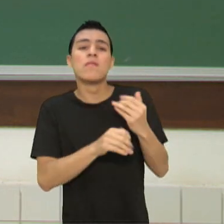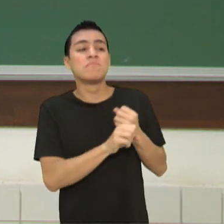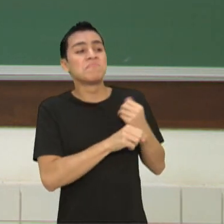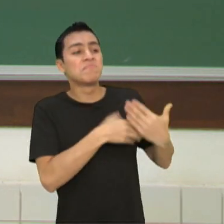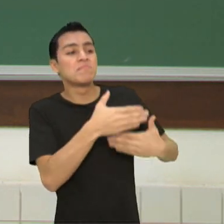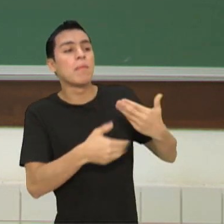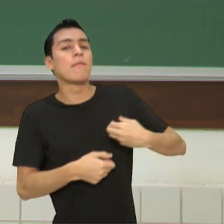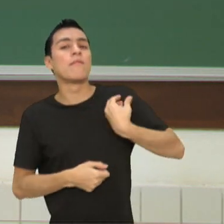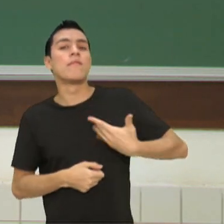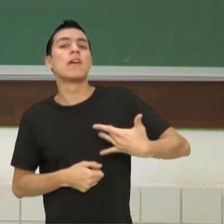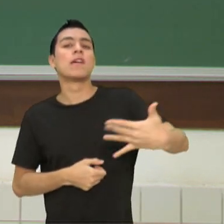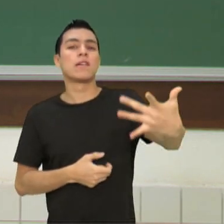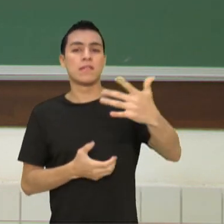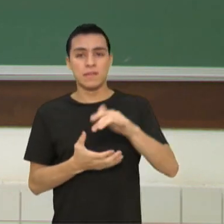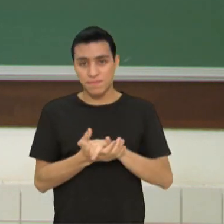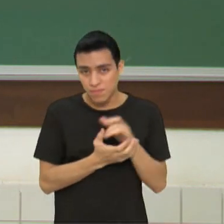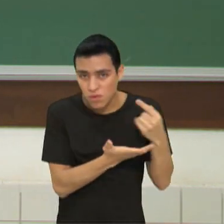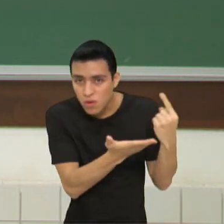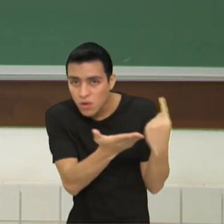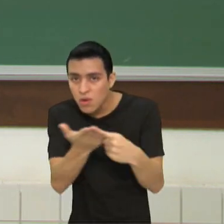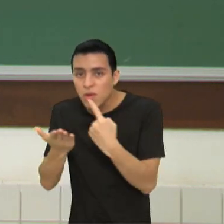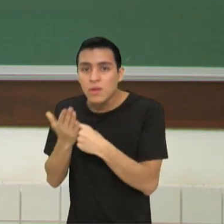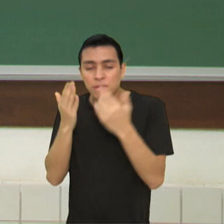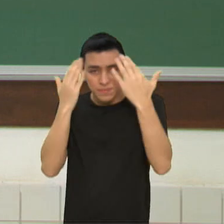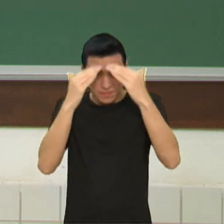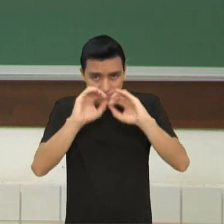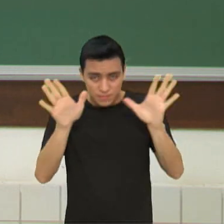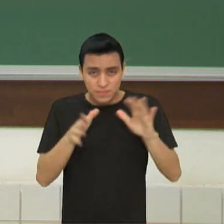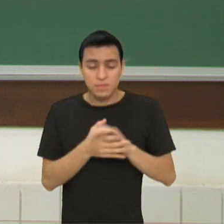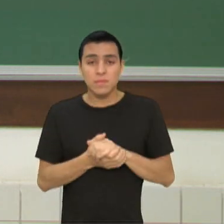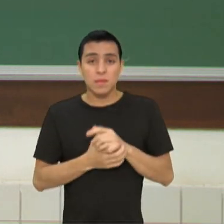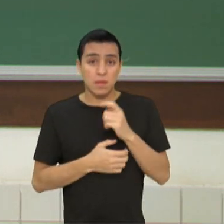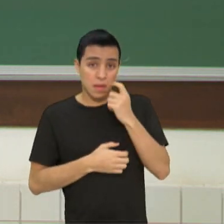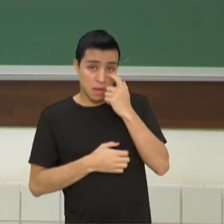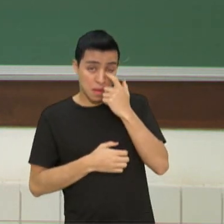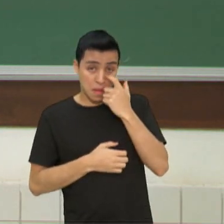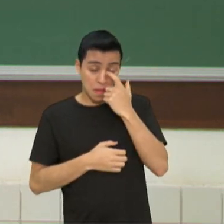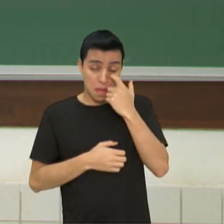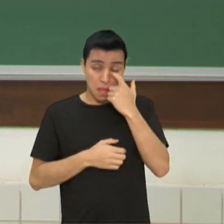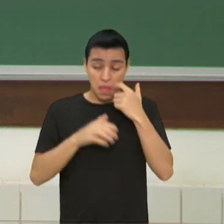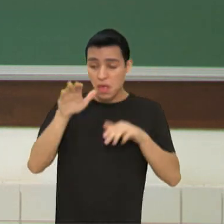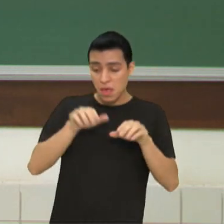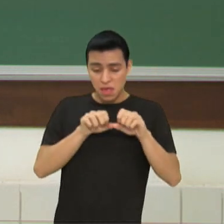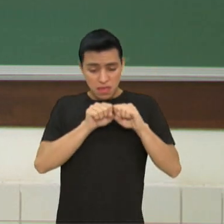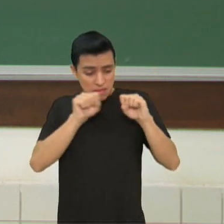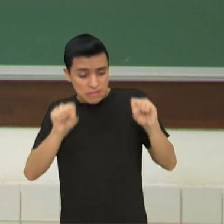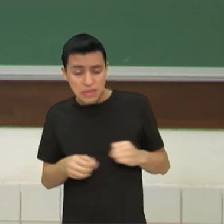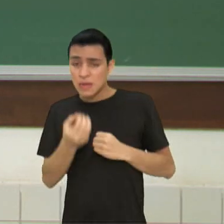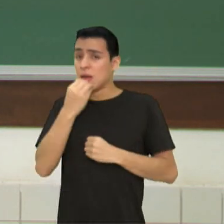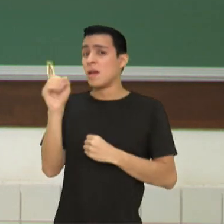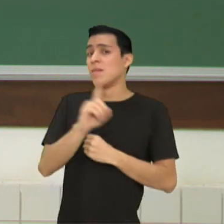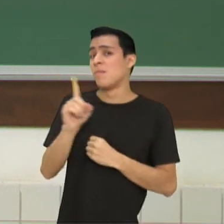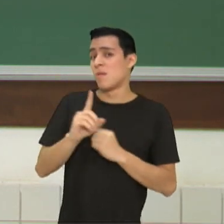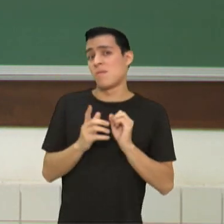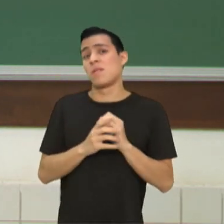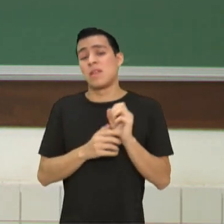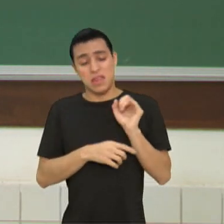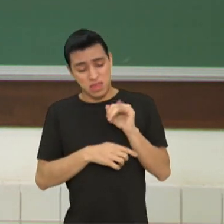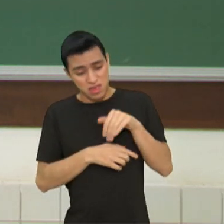vida. Combinado? Às vezes a gente desenvolve algumas imunidades que não são muito interessantes. Por